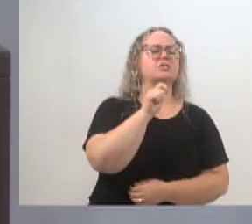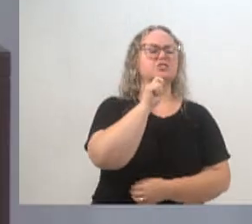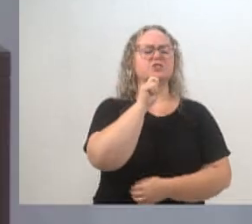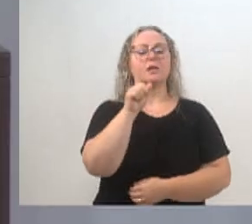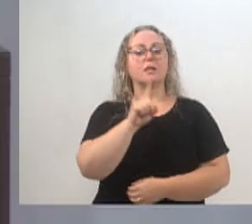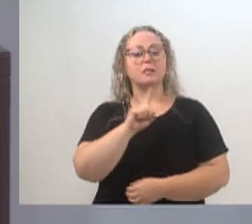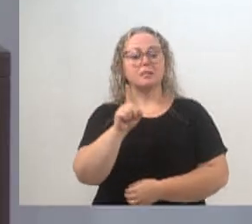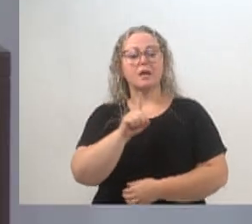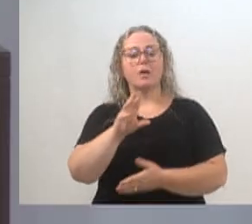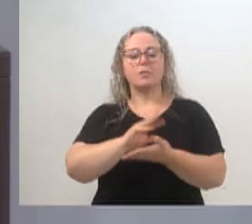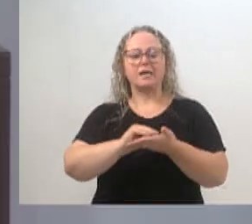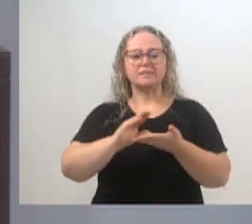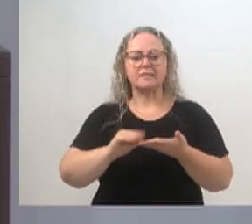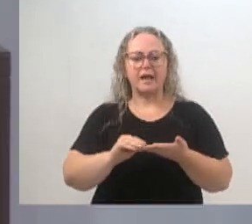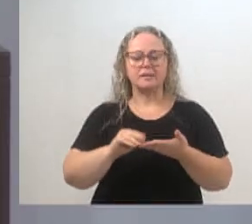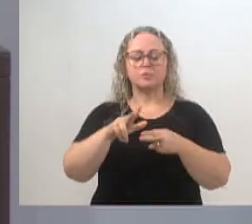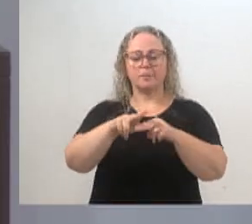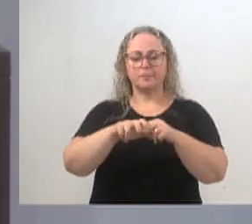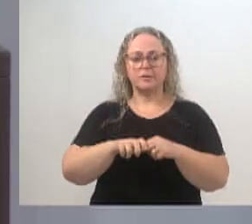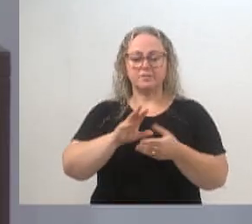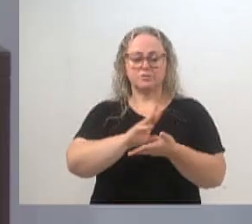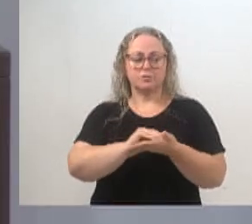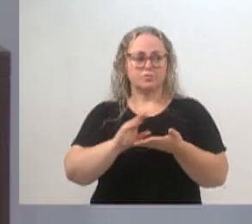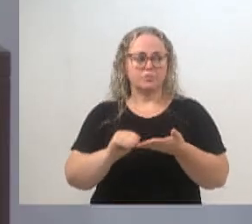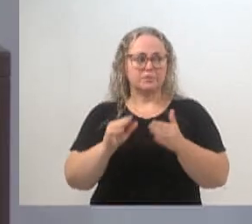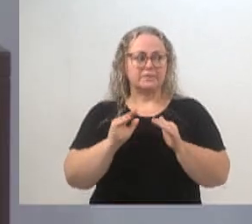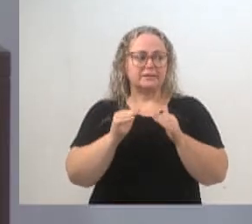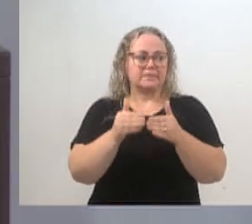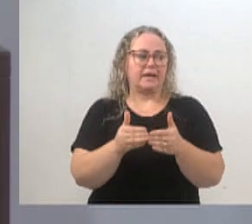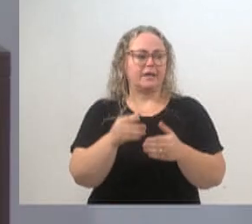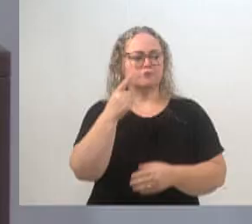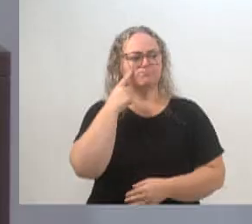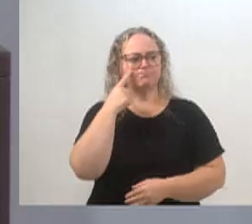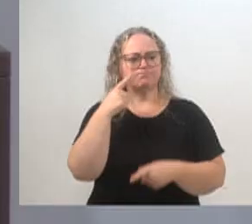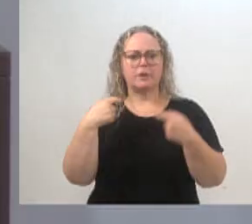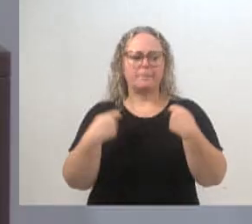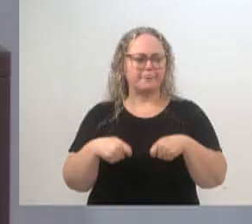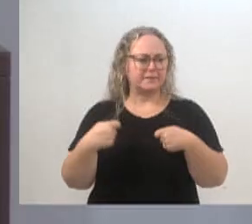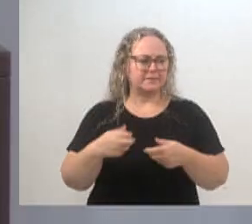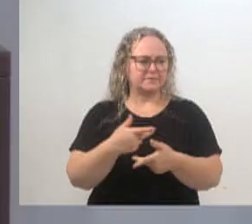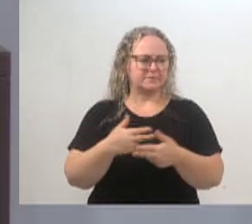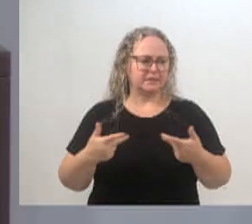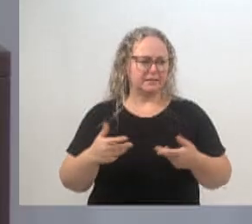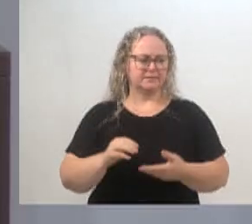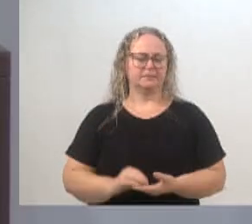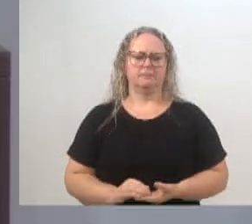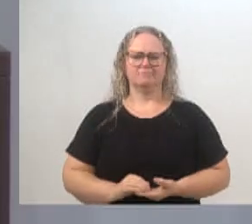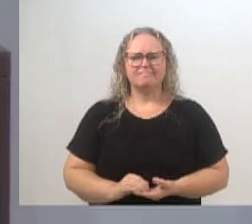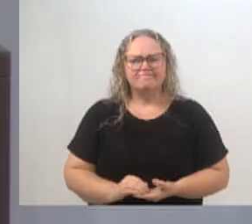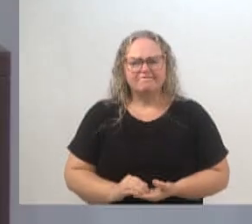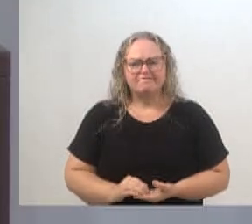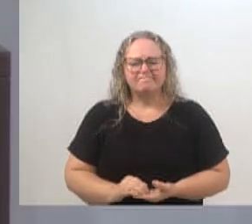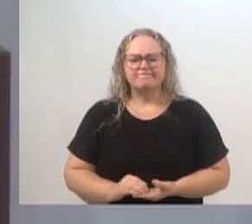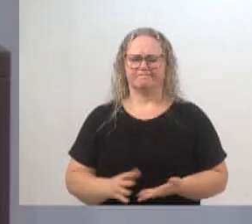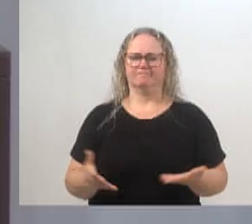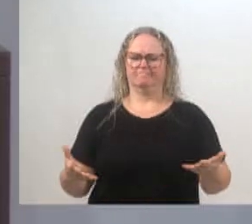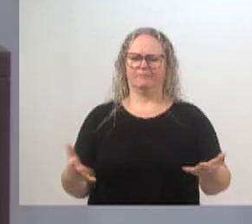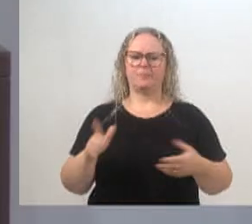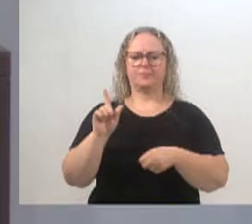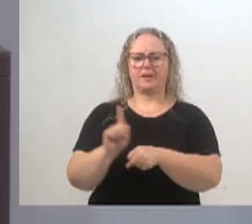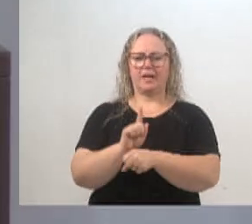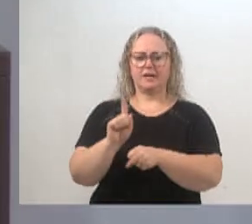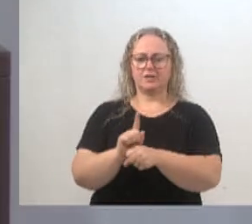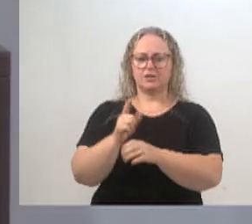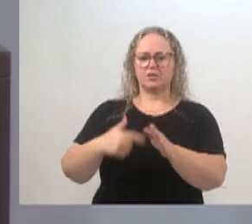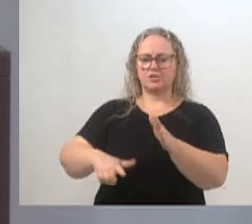dados, e é por isso que existem dados específicos para dizer que existem carências. Eu não quero acreditar que aqueles gestores que